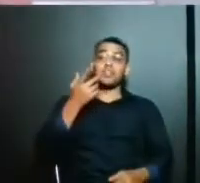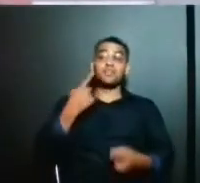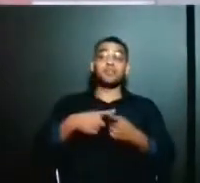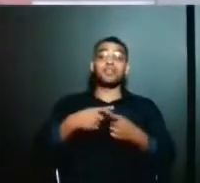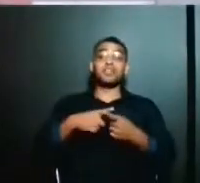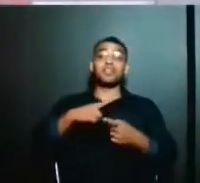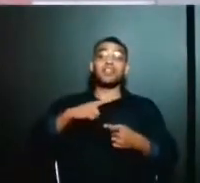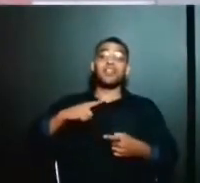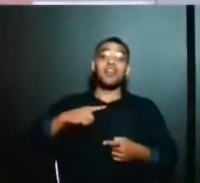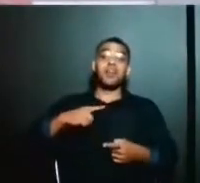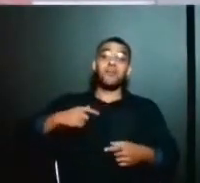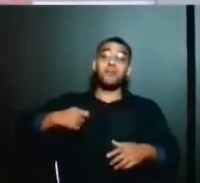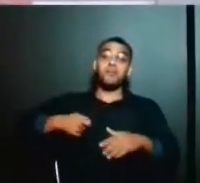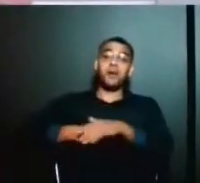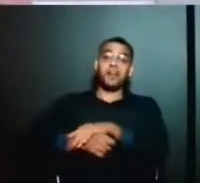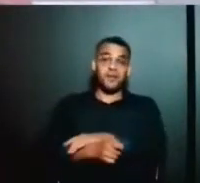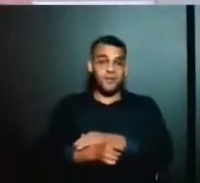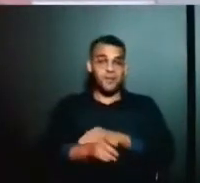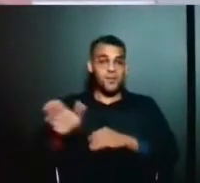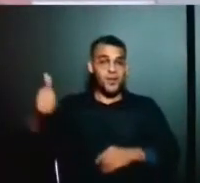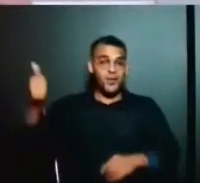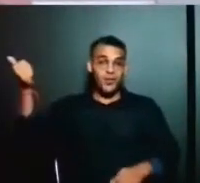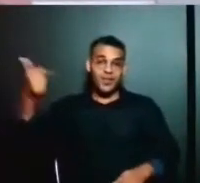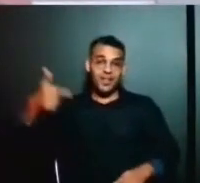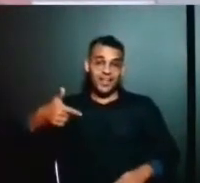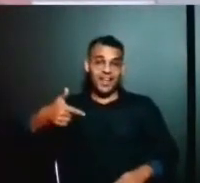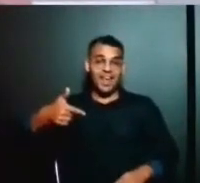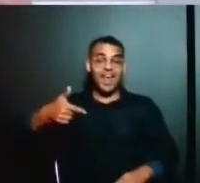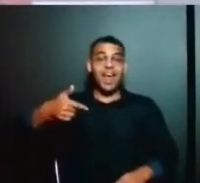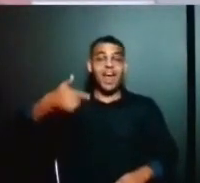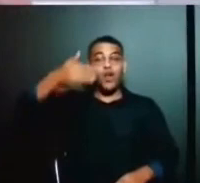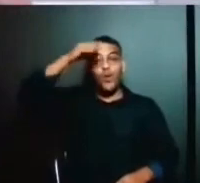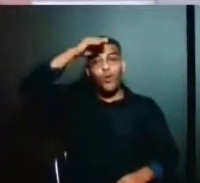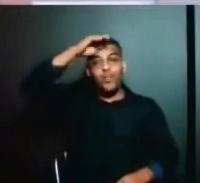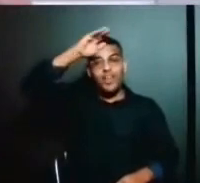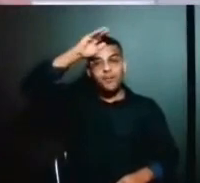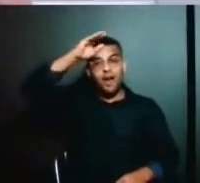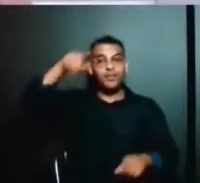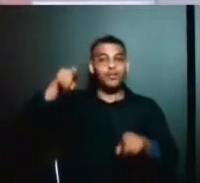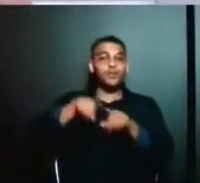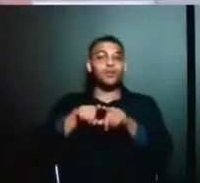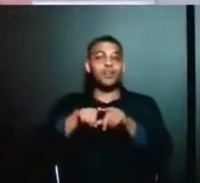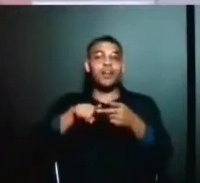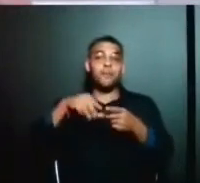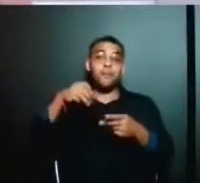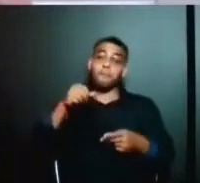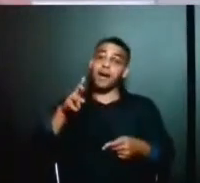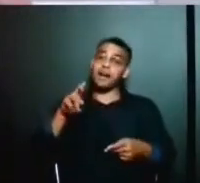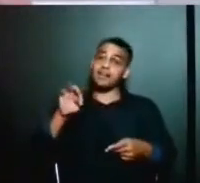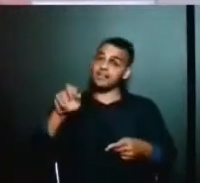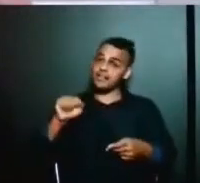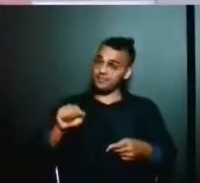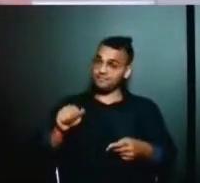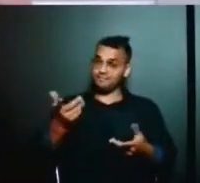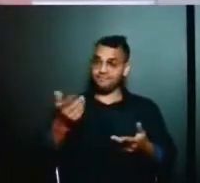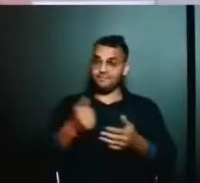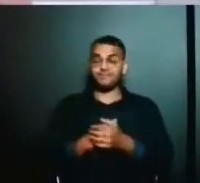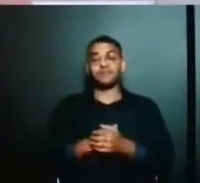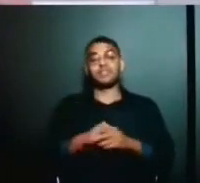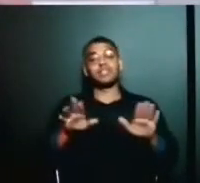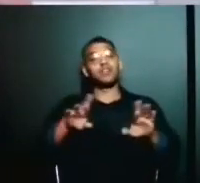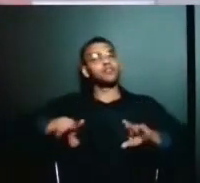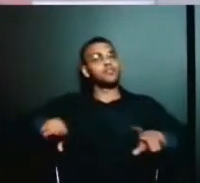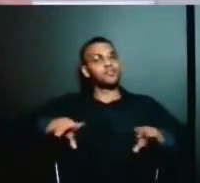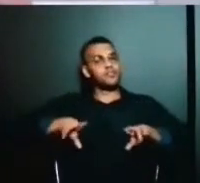Neymar do que para a Marta. E não tem a ver com o fato da seleção não ter tantos títulos quanto a masculina. Não tem a ver com isso,